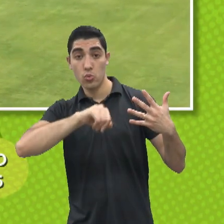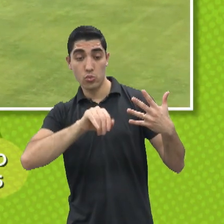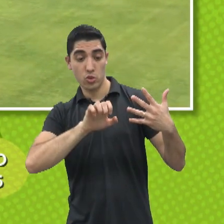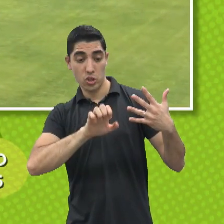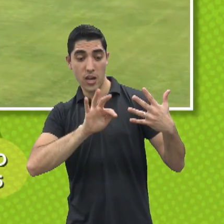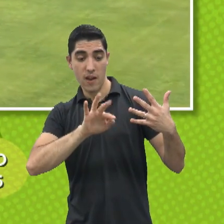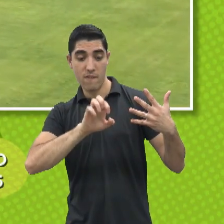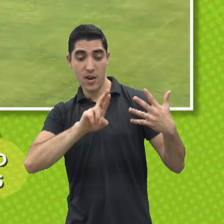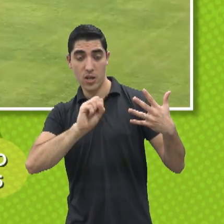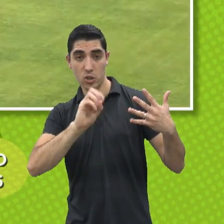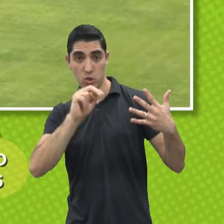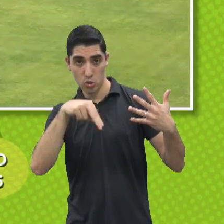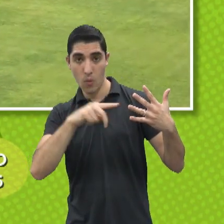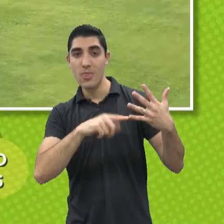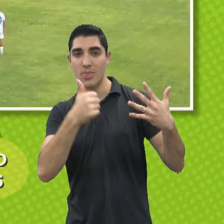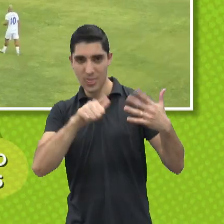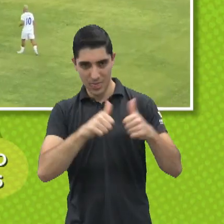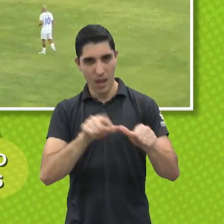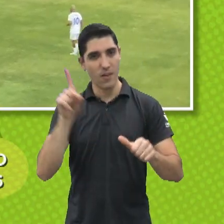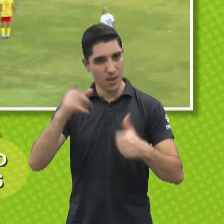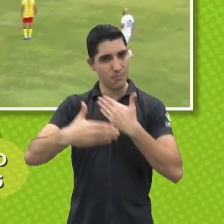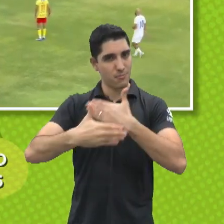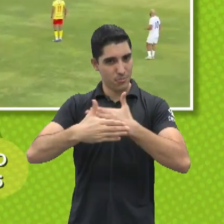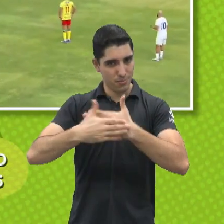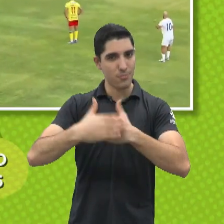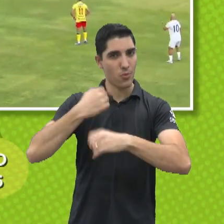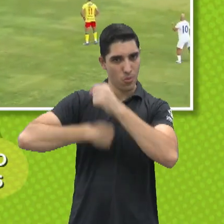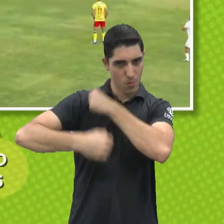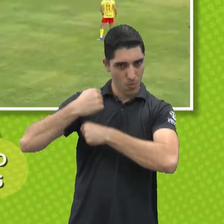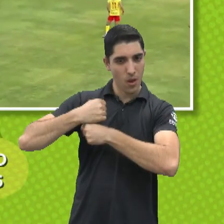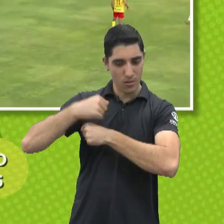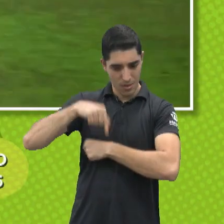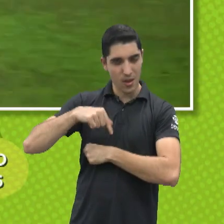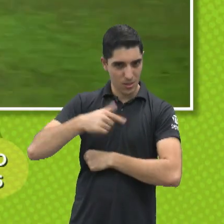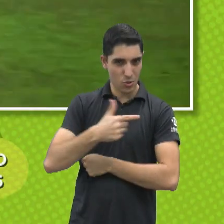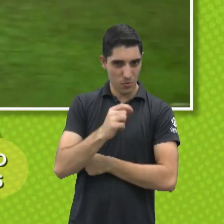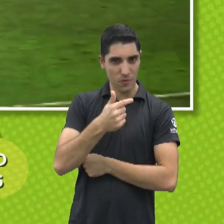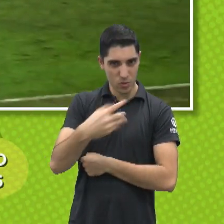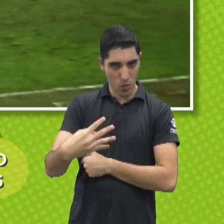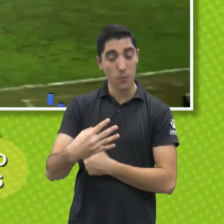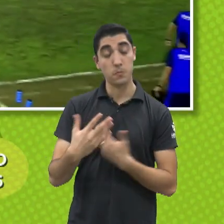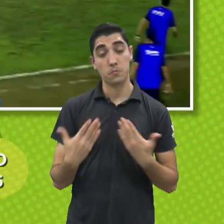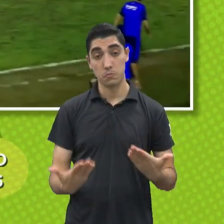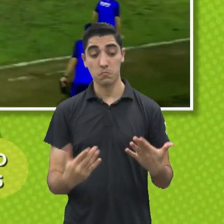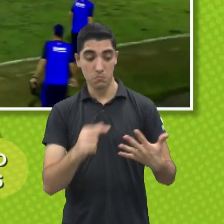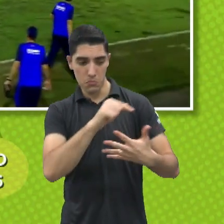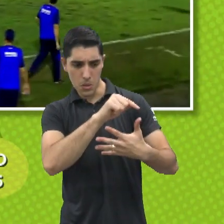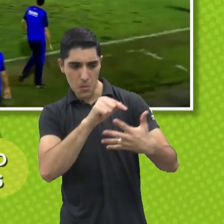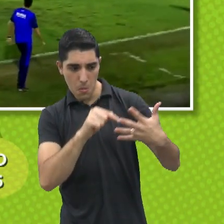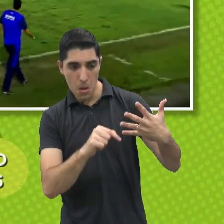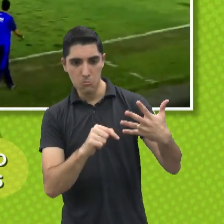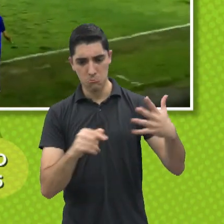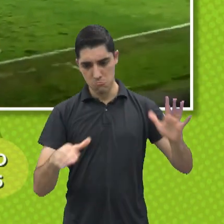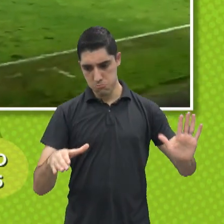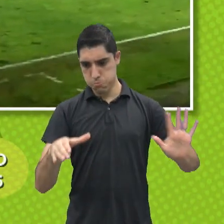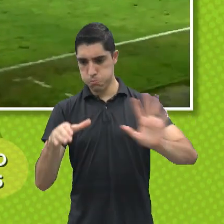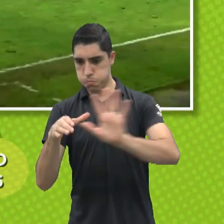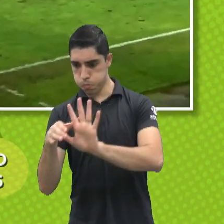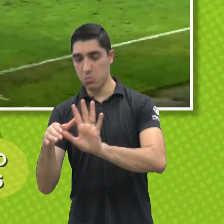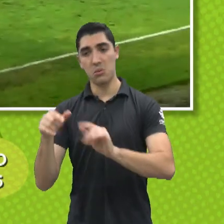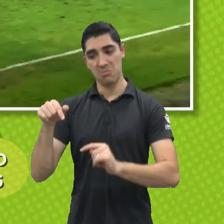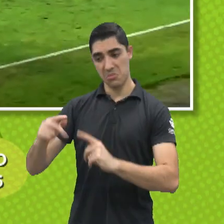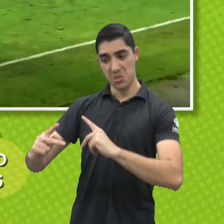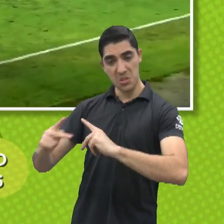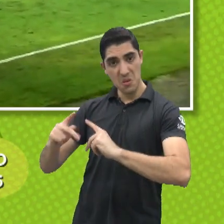pelo Comercial, né? Então, naturalmente, é um time que vai começando a encorpar, começar a ganhar um pouco mais ali